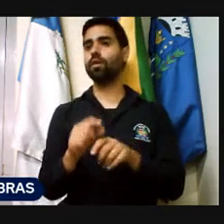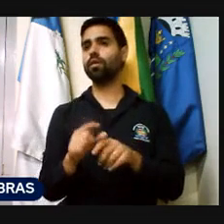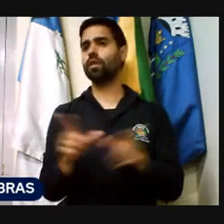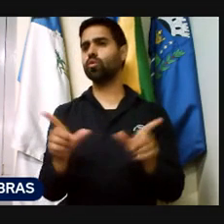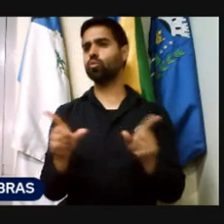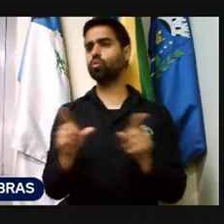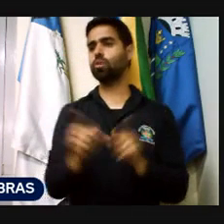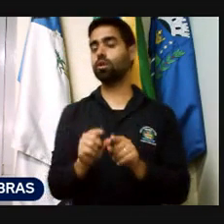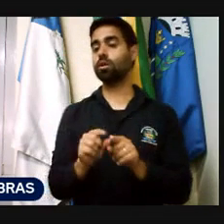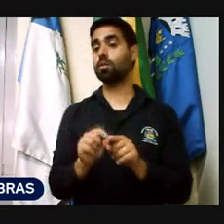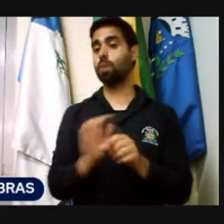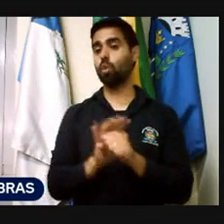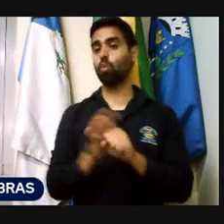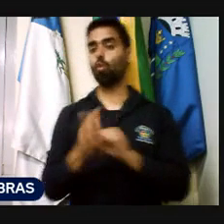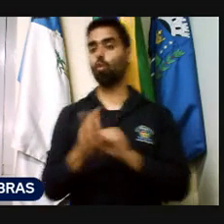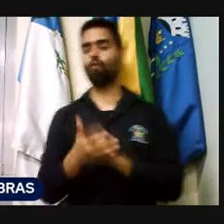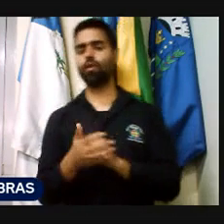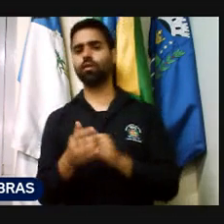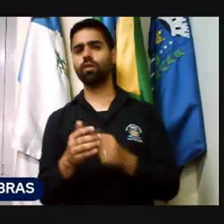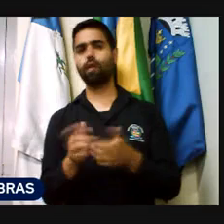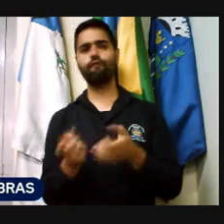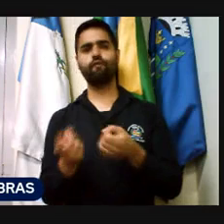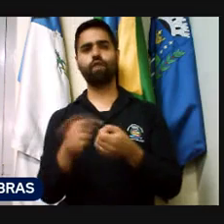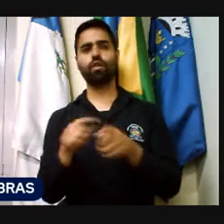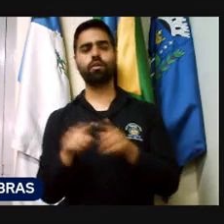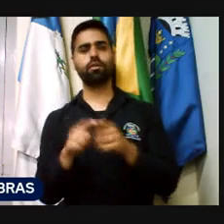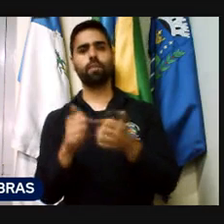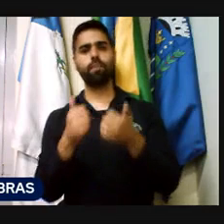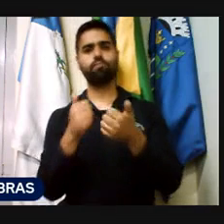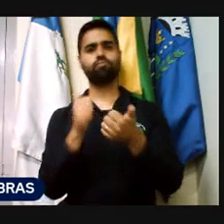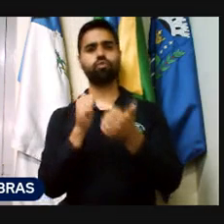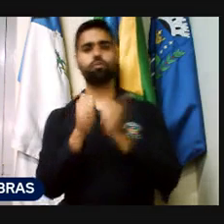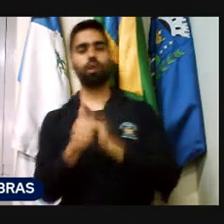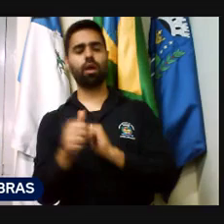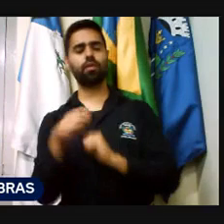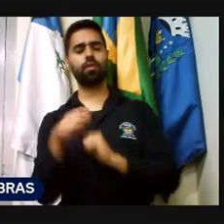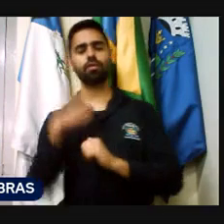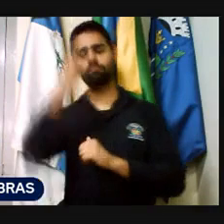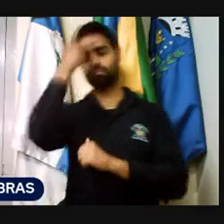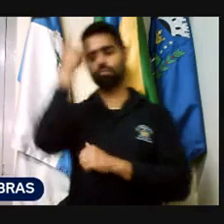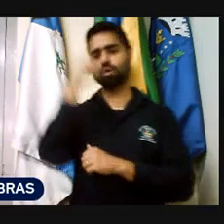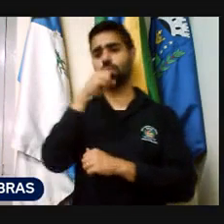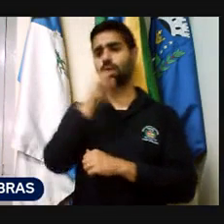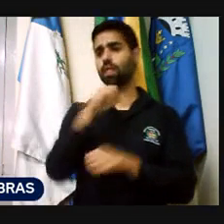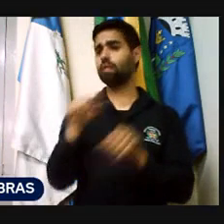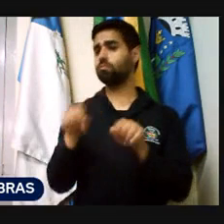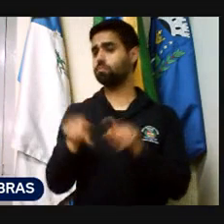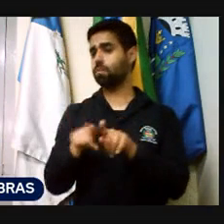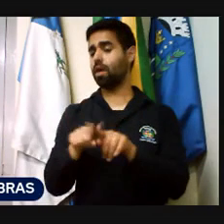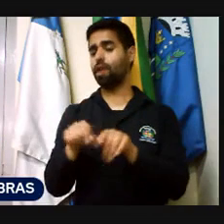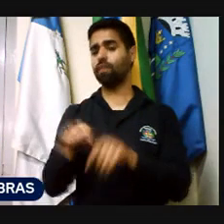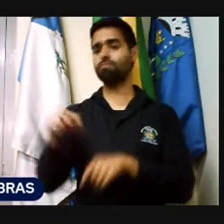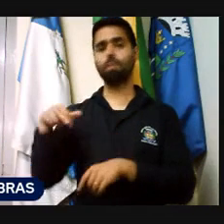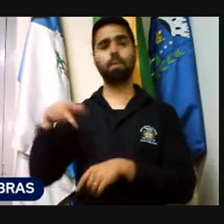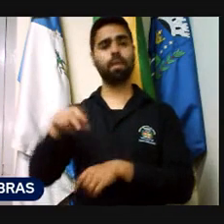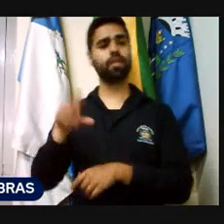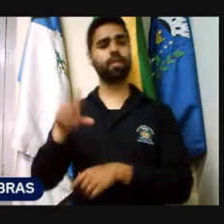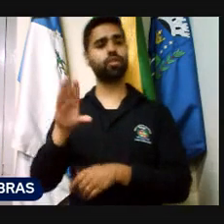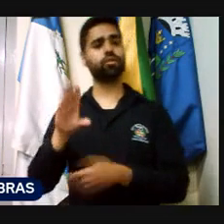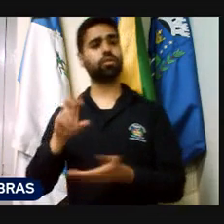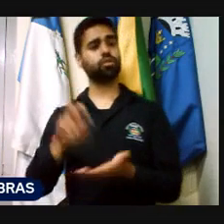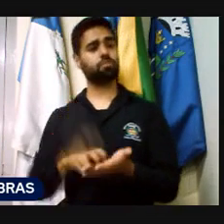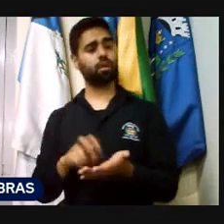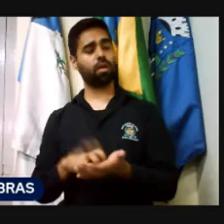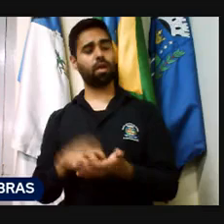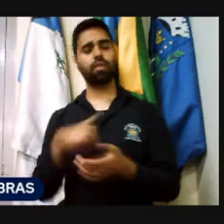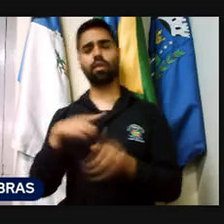casos da pandemia, as atividades voltaram. Muitas idosas fazem as suas caminhadas ali na parte da manhã. A gente tem também